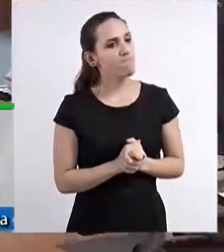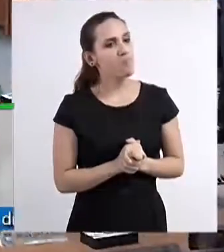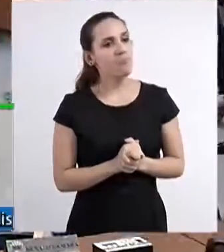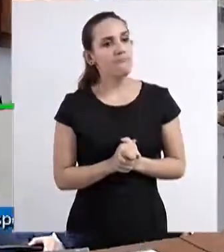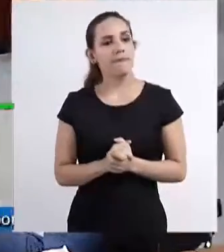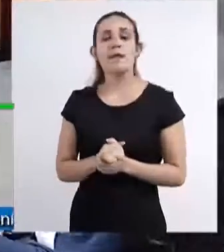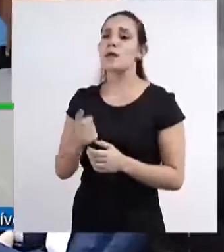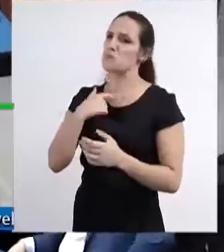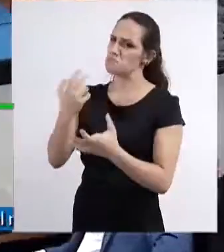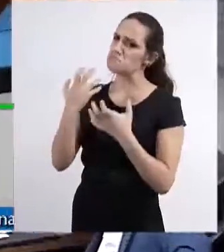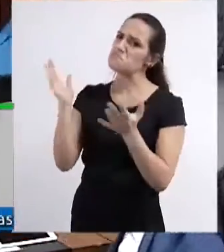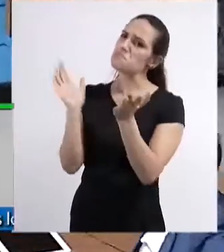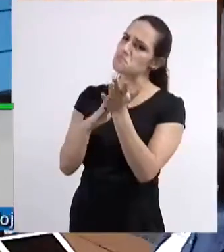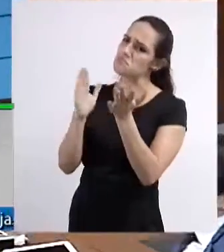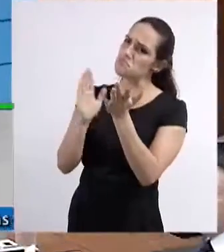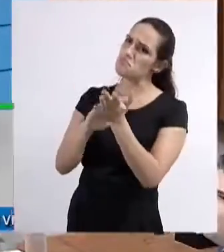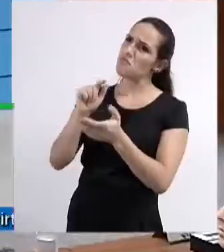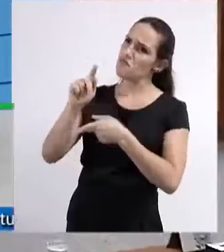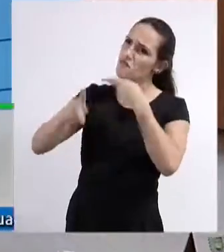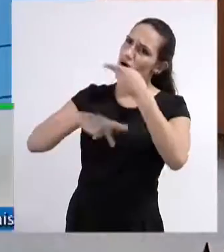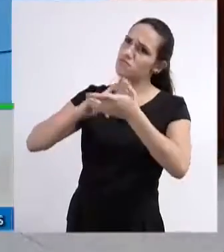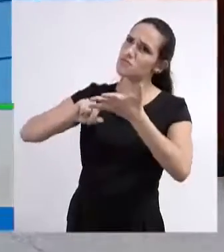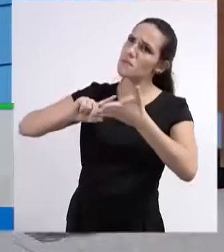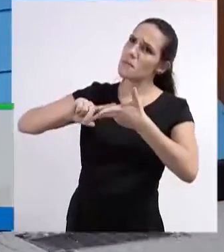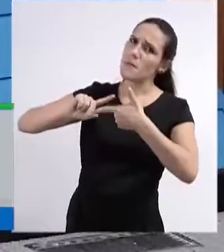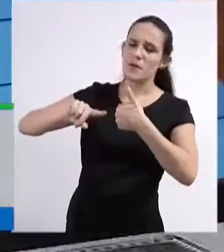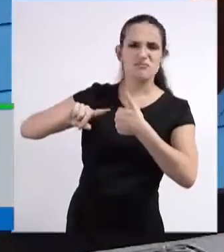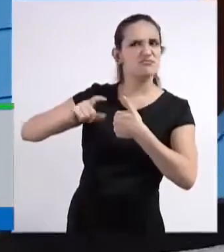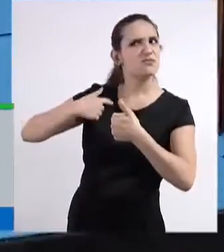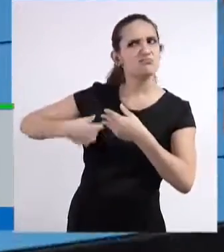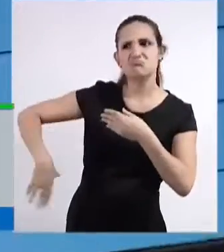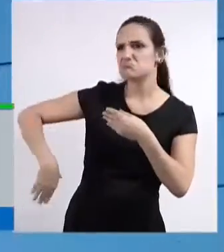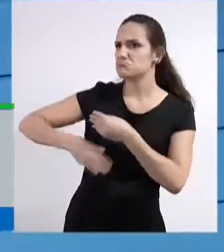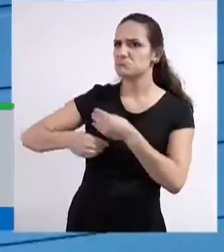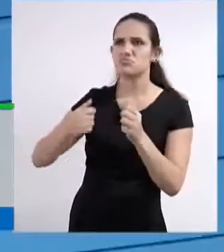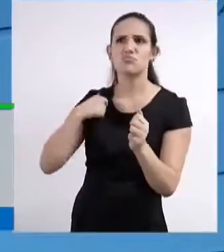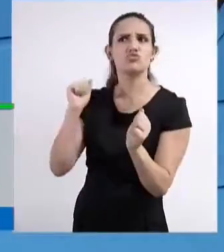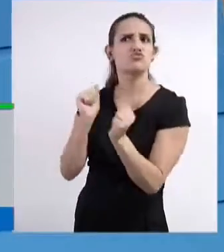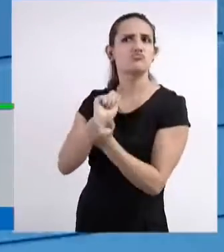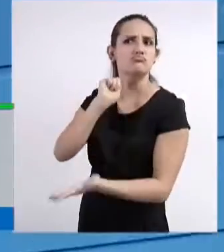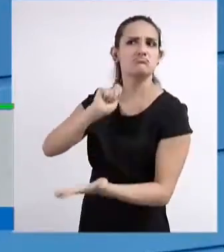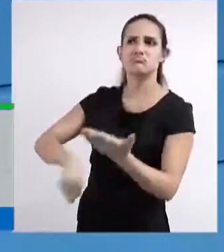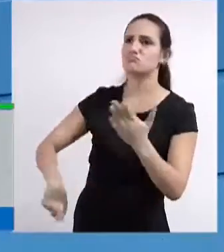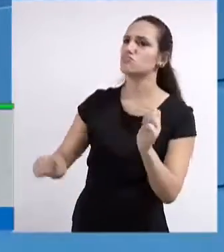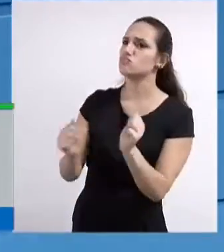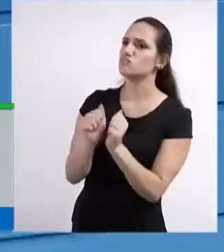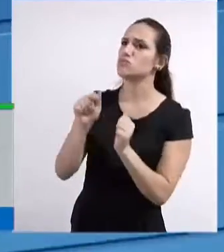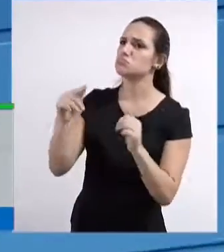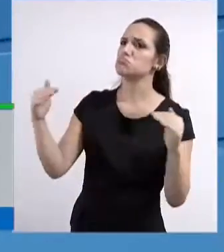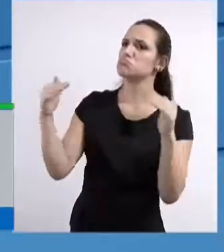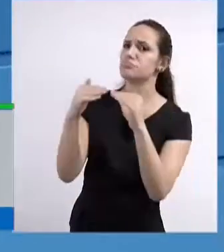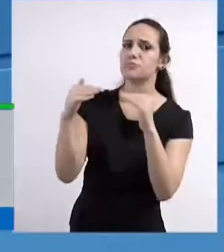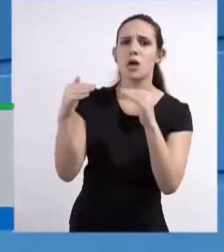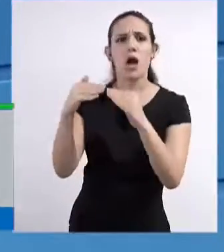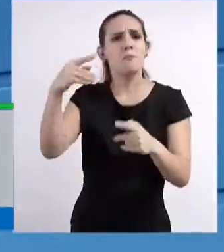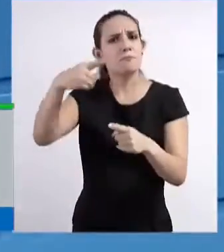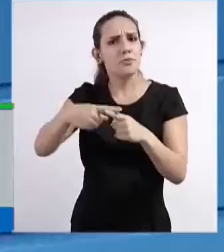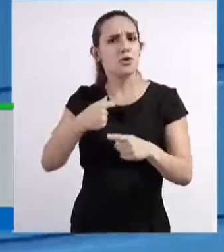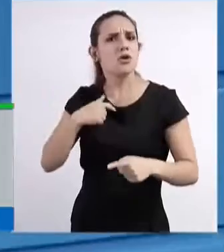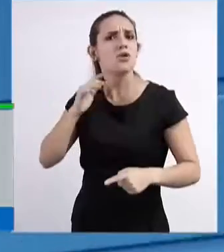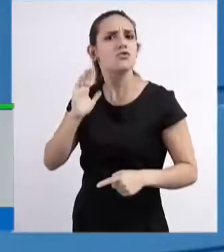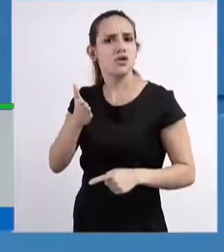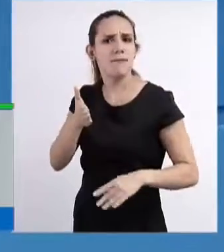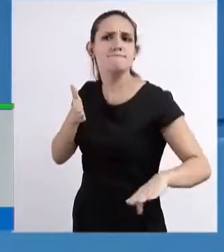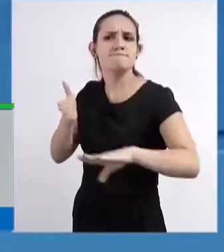Excelência pelas colocações e endosso, assino embaixo. De fato, a gente que tem